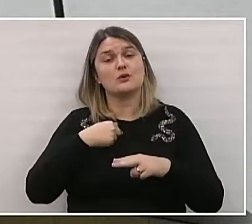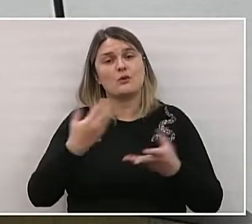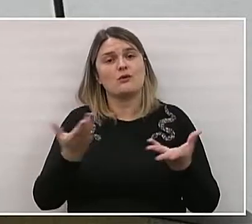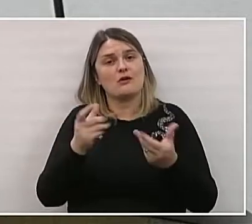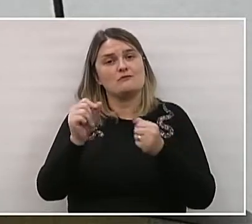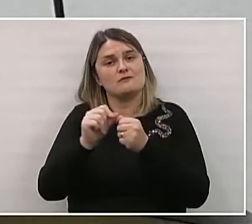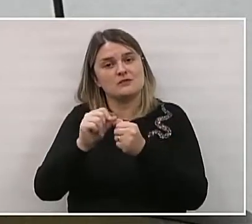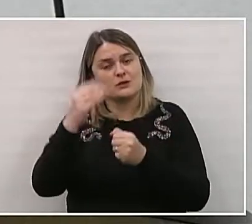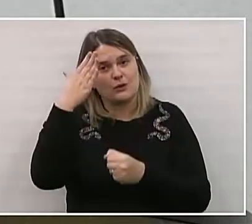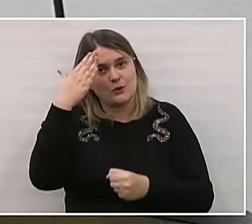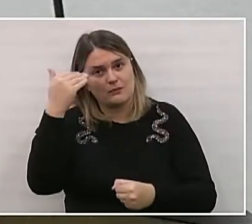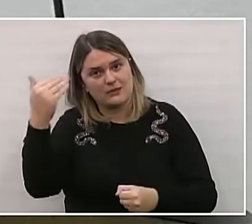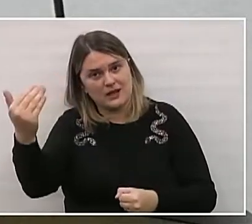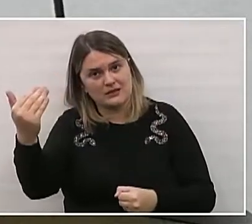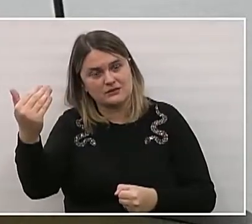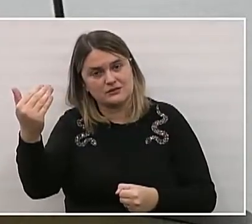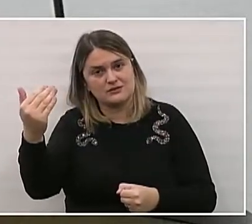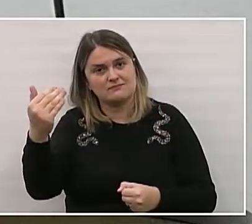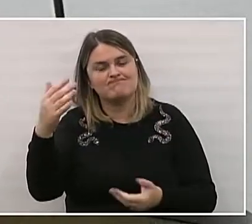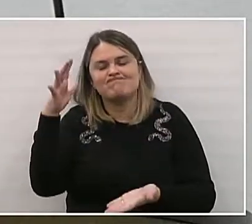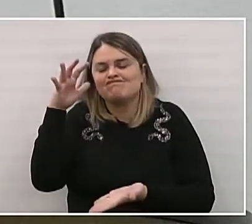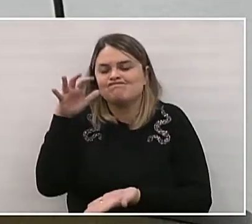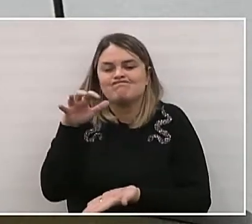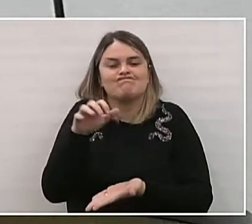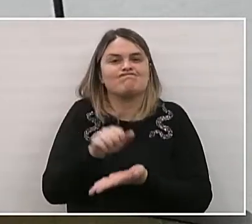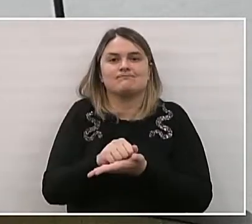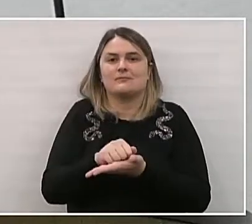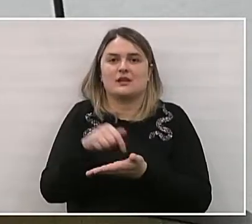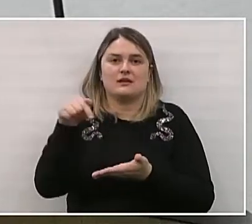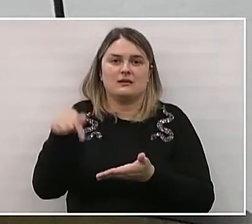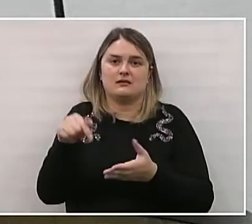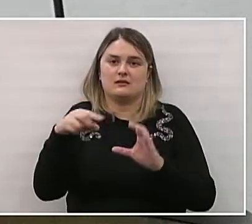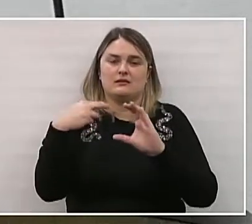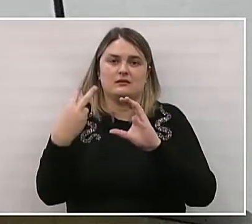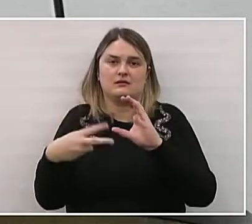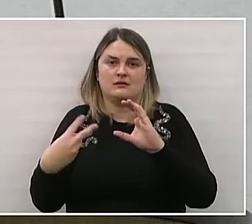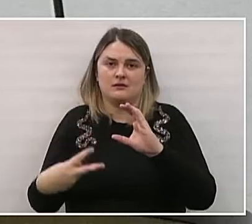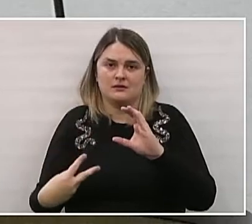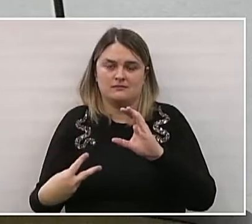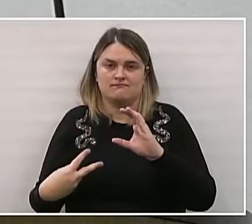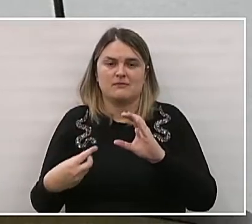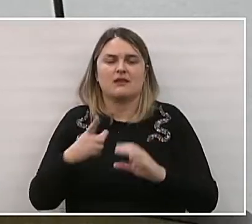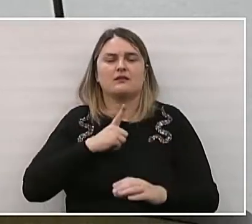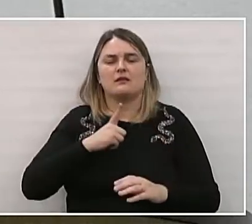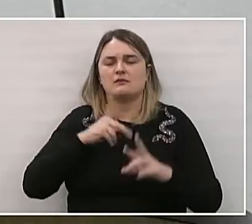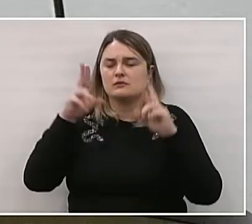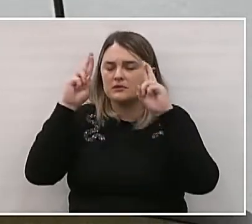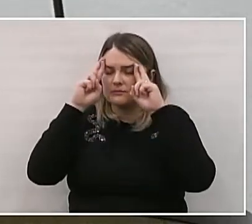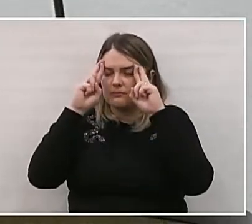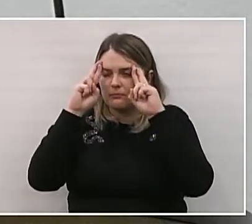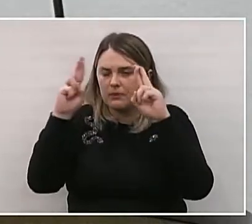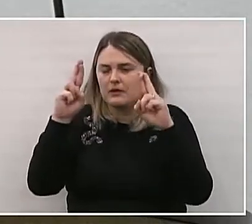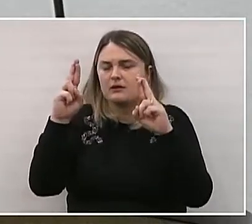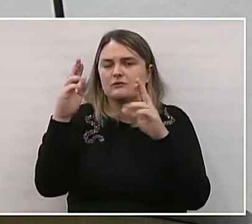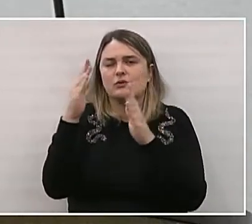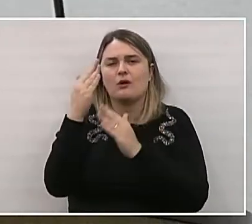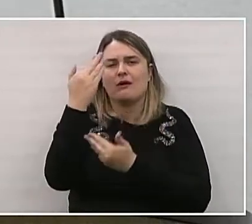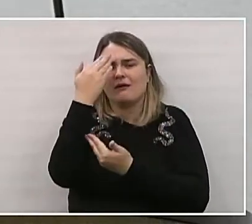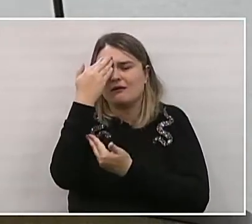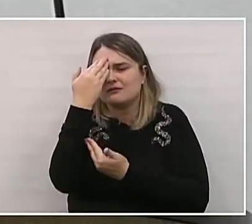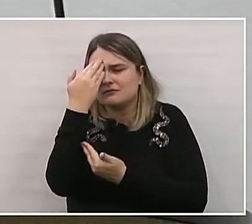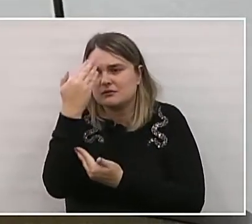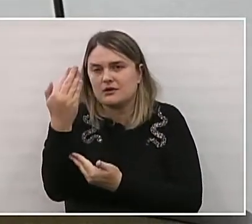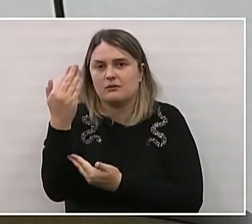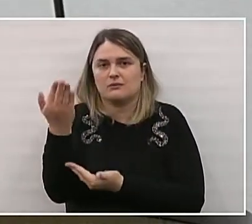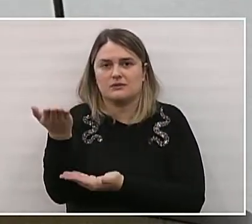essa homenagem, para ficar registrado publicamente nessa Casa de Leis, o respeito, a gratidão que tenho pela